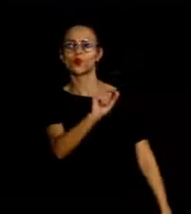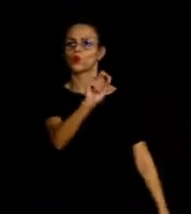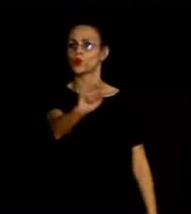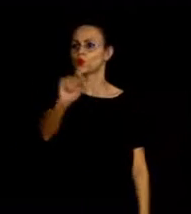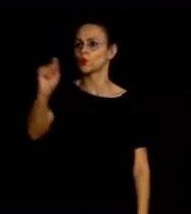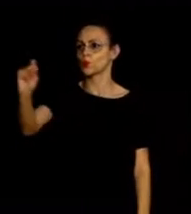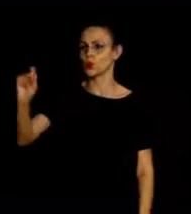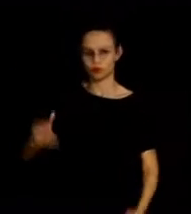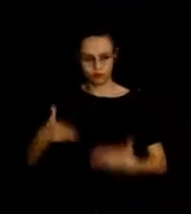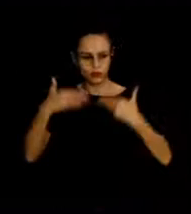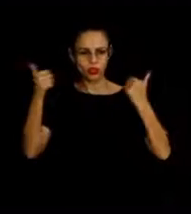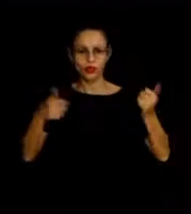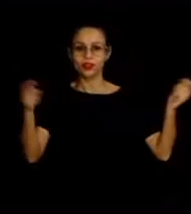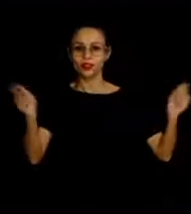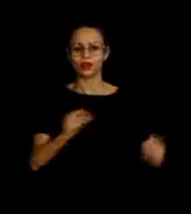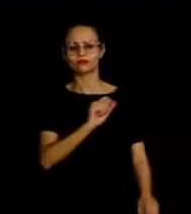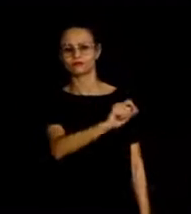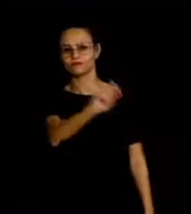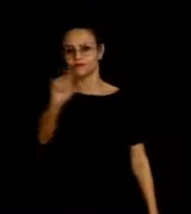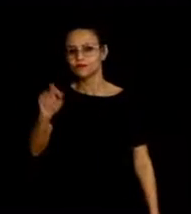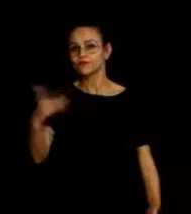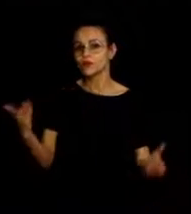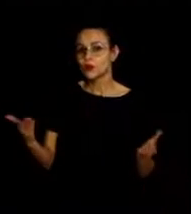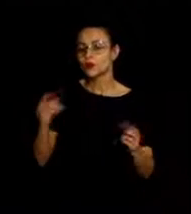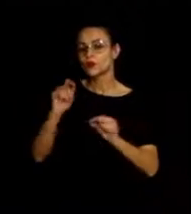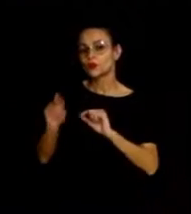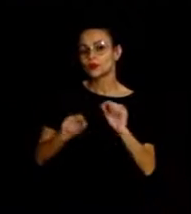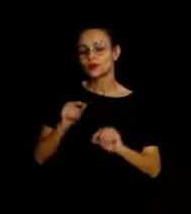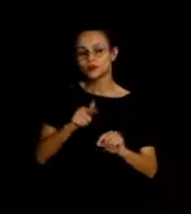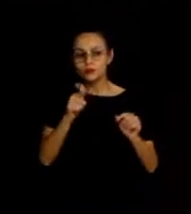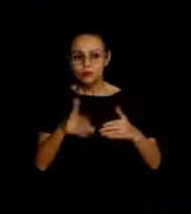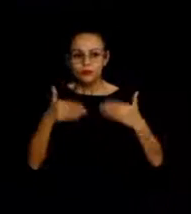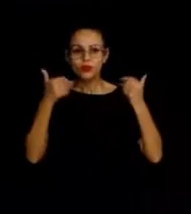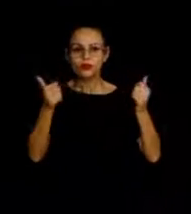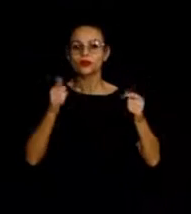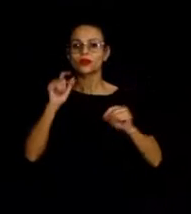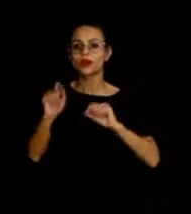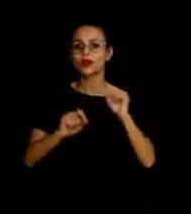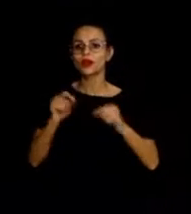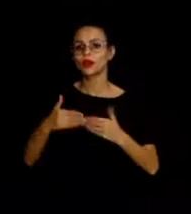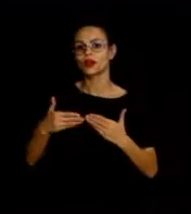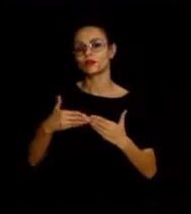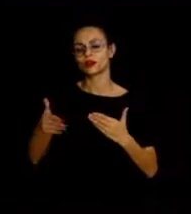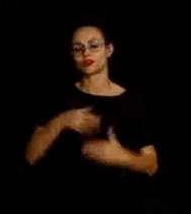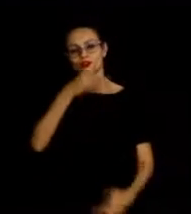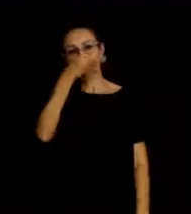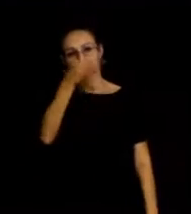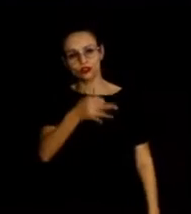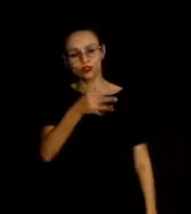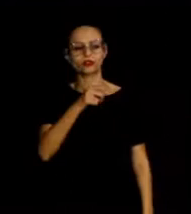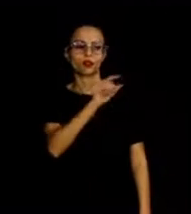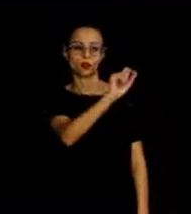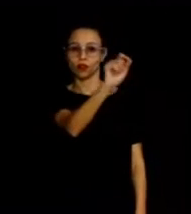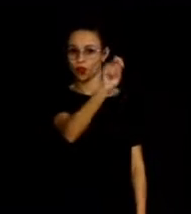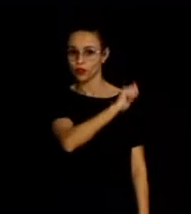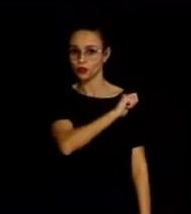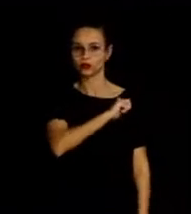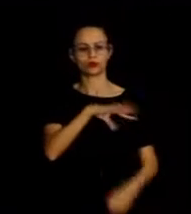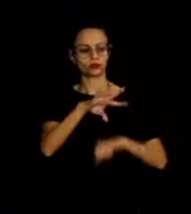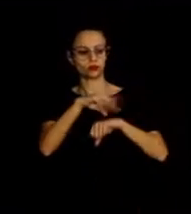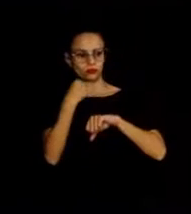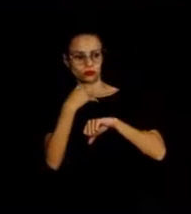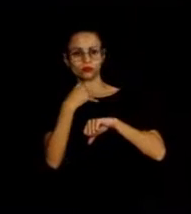E essas melhorias vem em grande parte em grande medida a partir de sugestões que os estudantes fazem